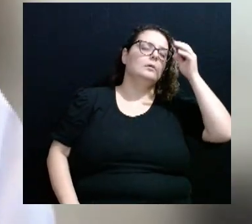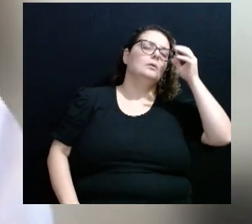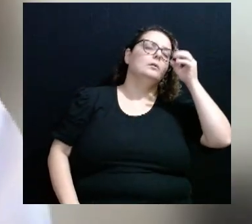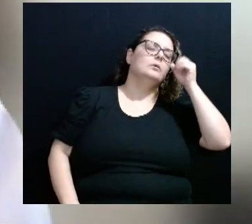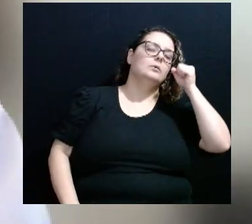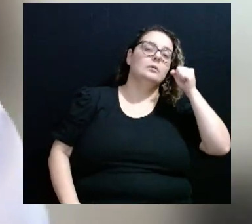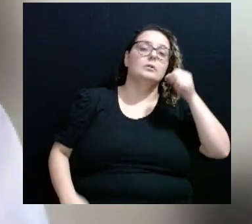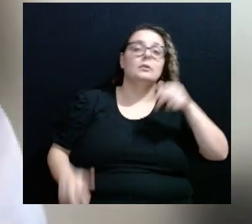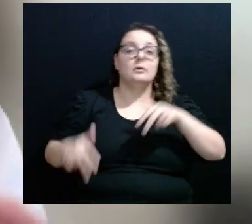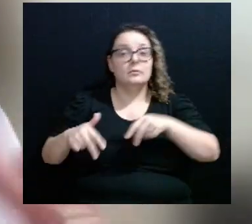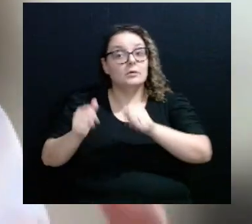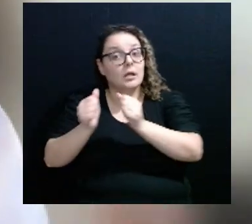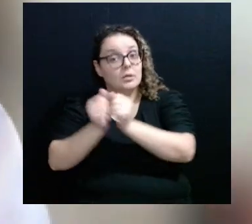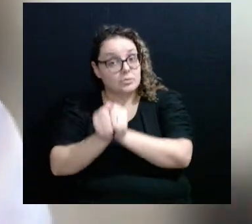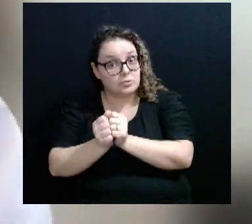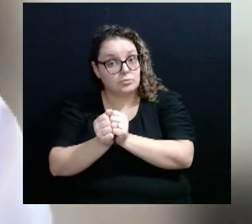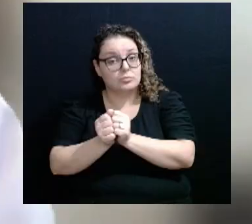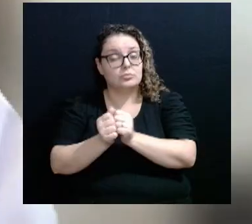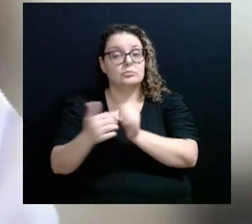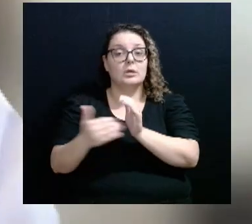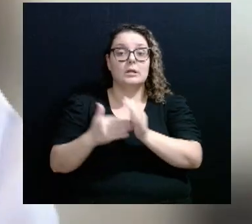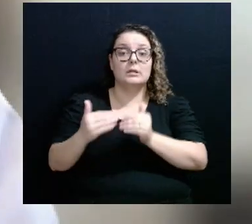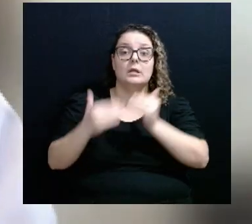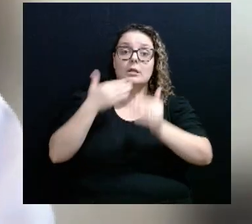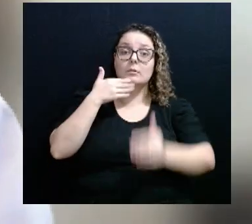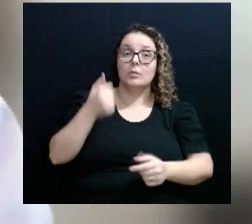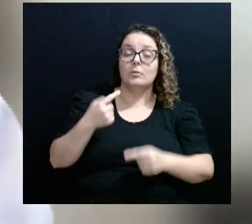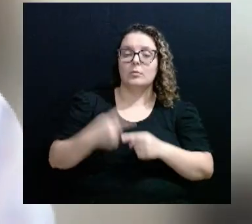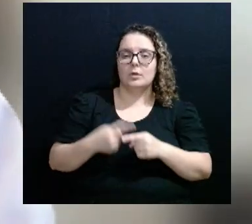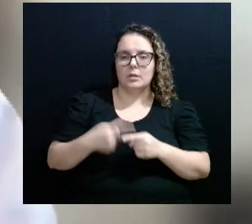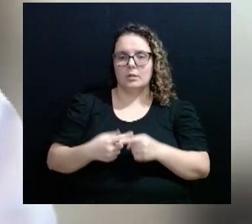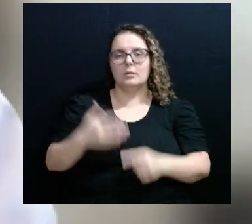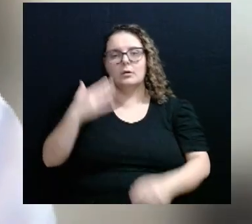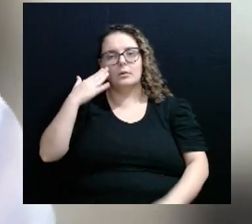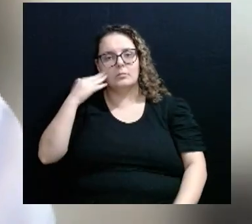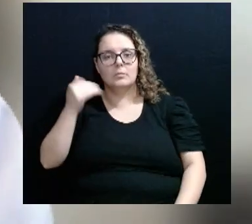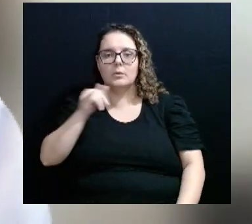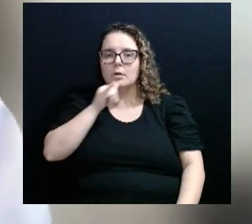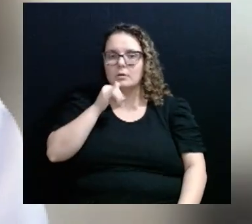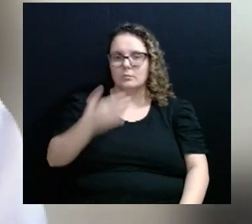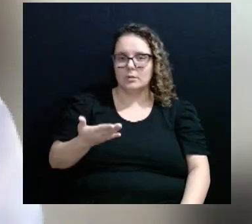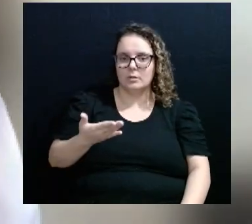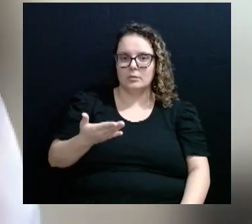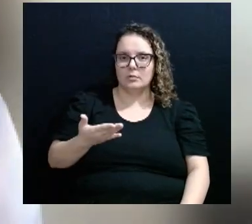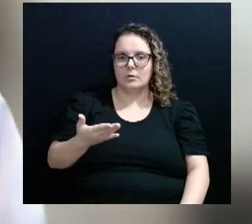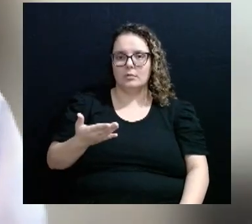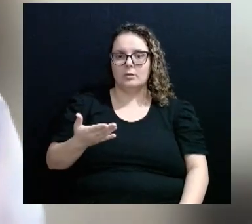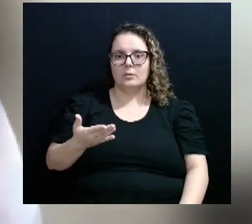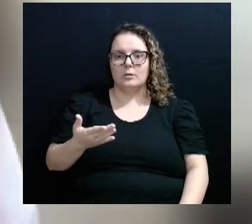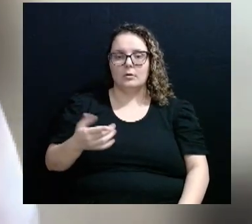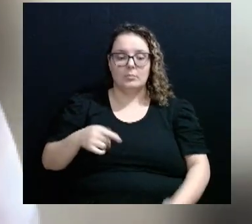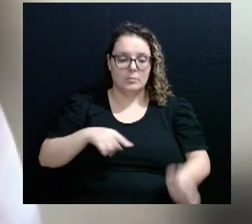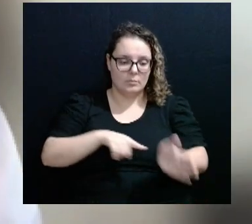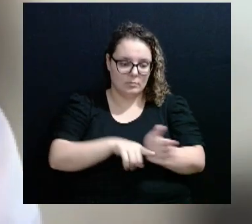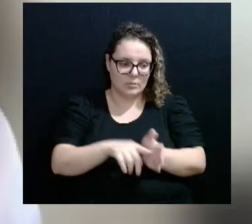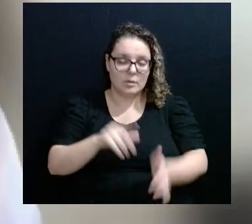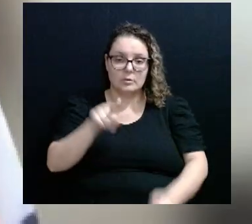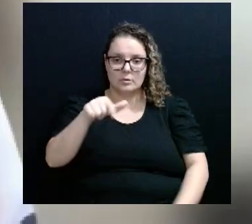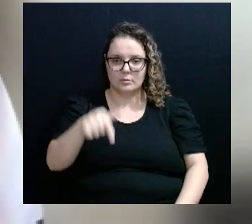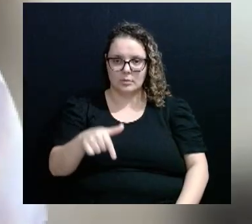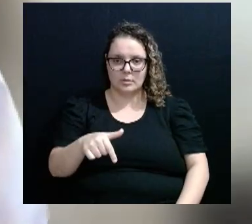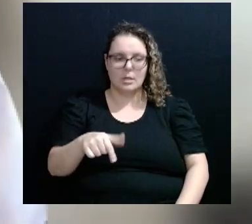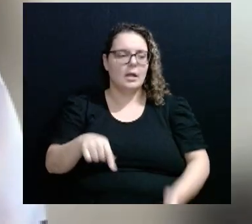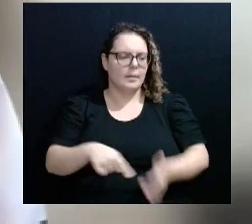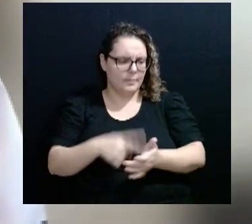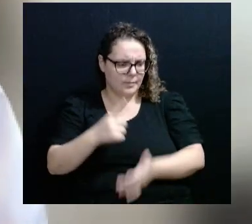fica sonolenta, você tem que ficar do lado dessa pessoa até ela recuperar. Porque aí você vai saber, por exemplo, você já te perguntar para a